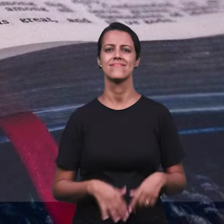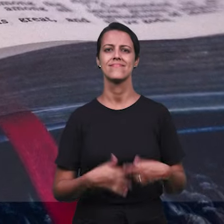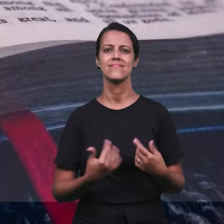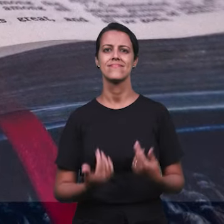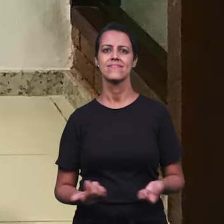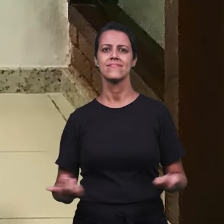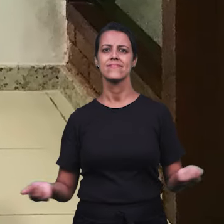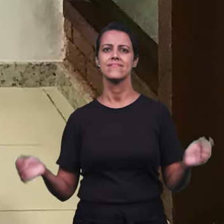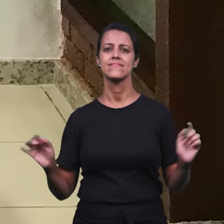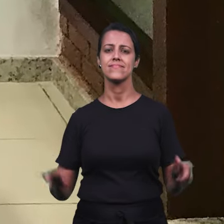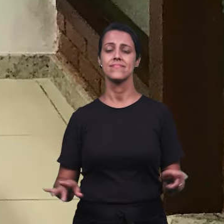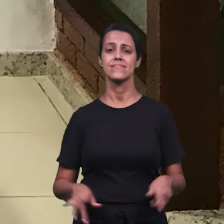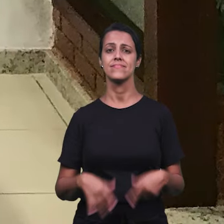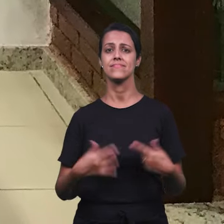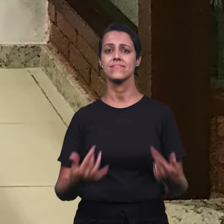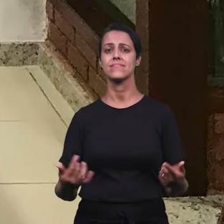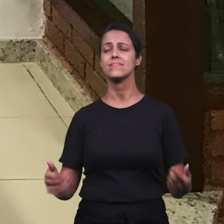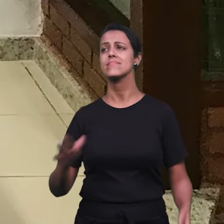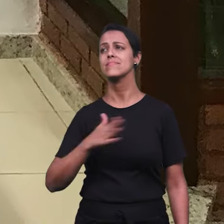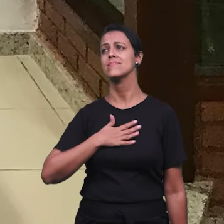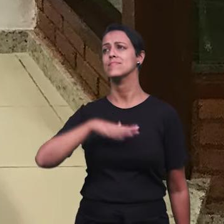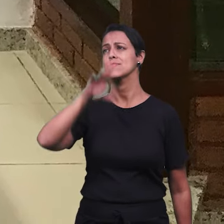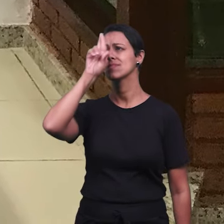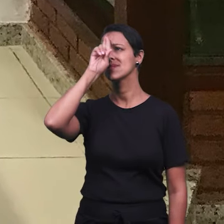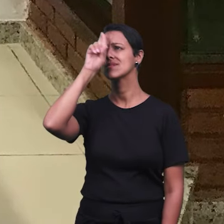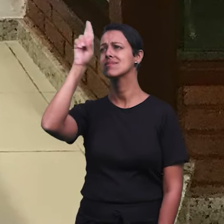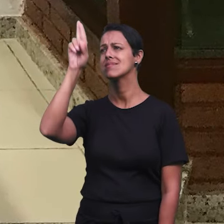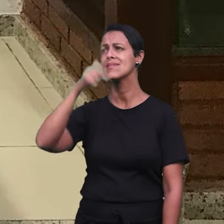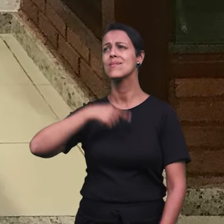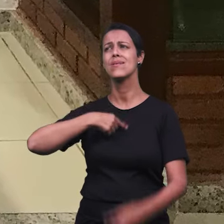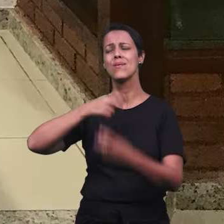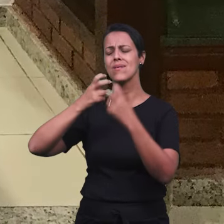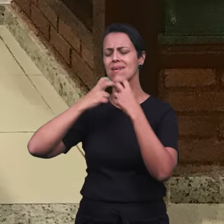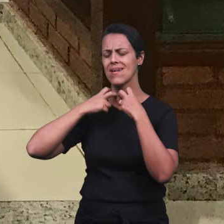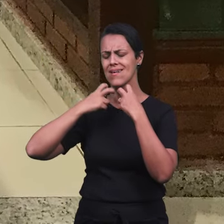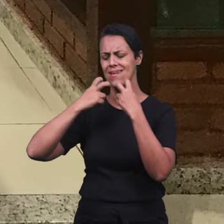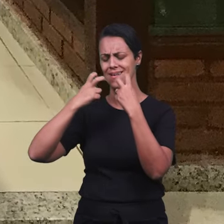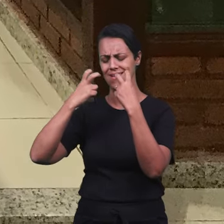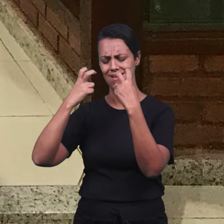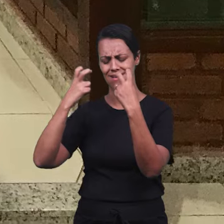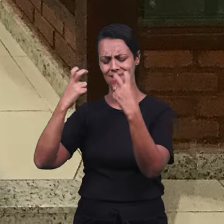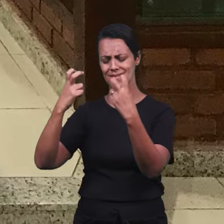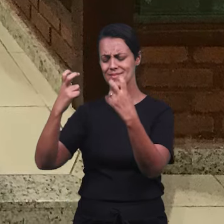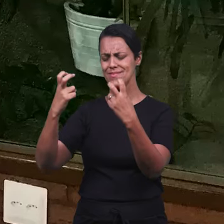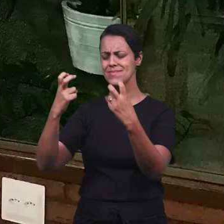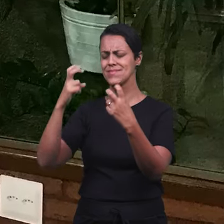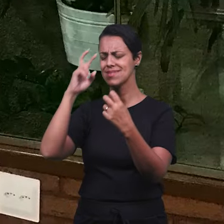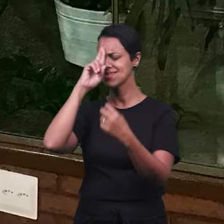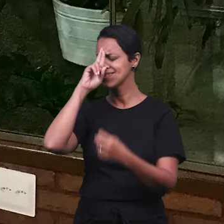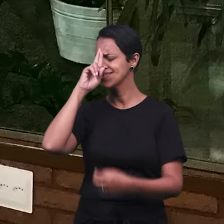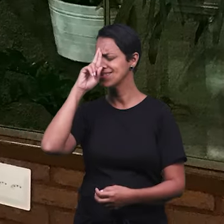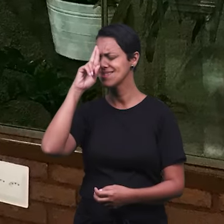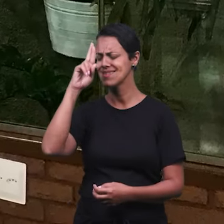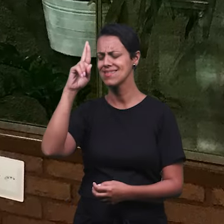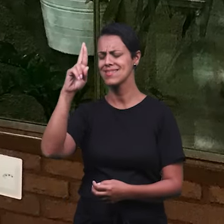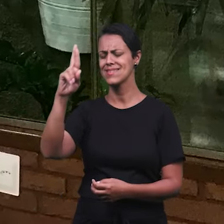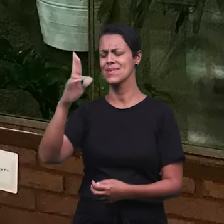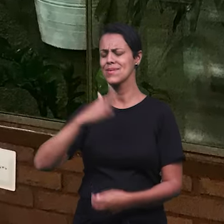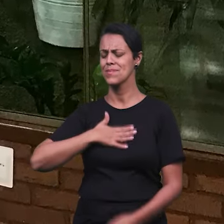libertar Clamo a Ti ó meu senhor Clamo a